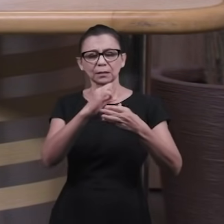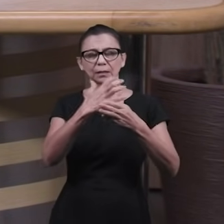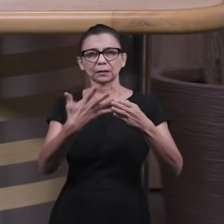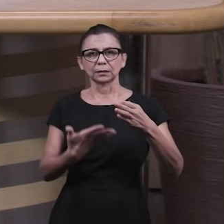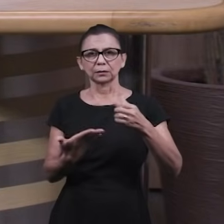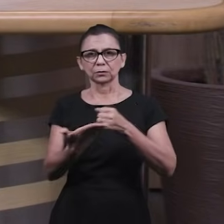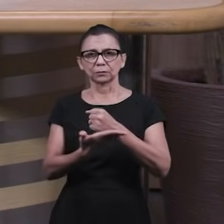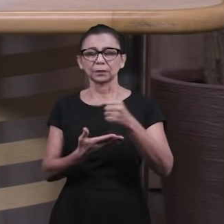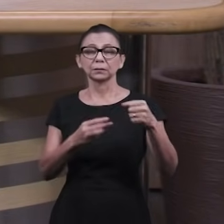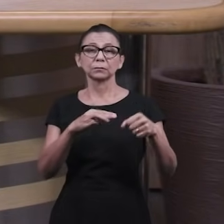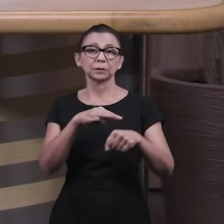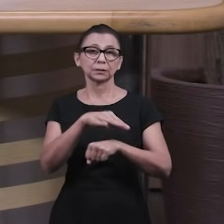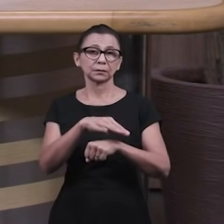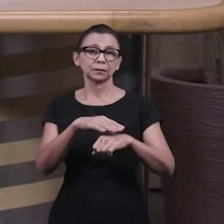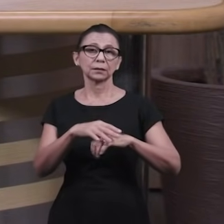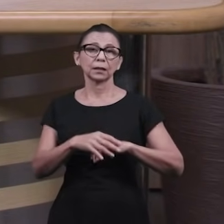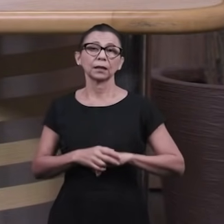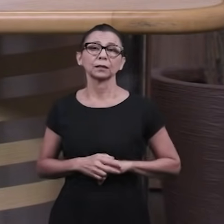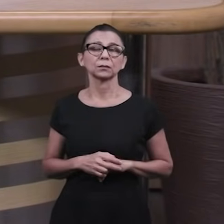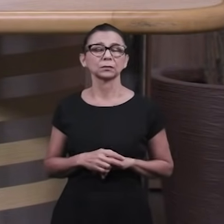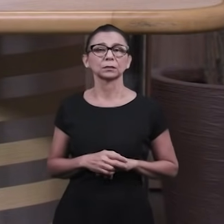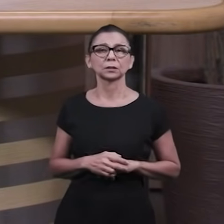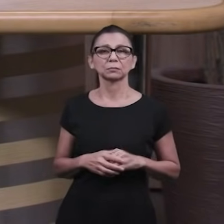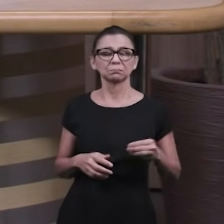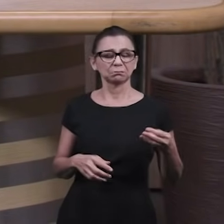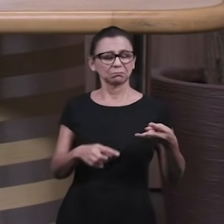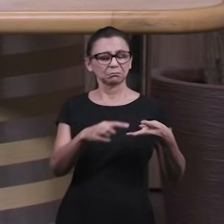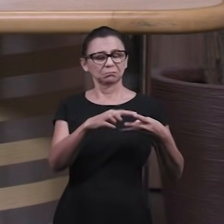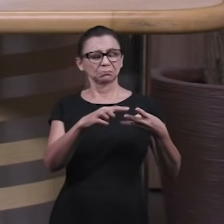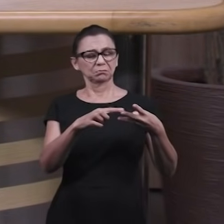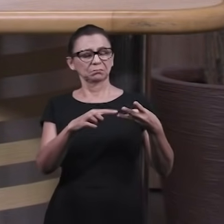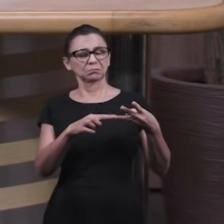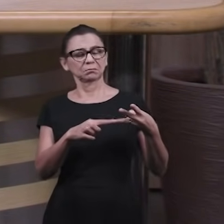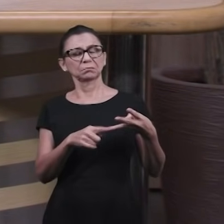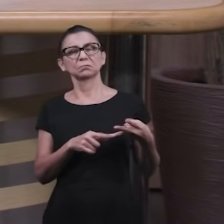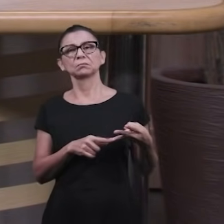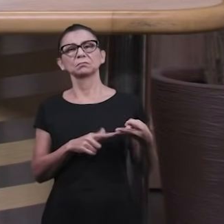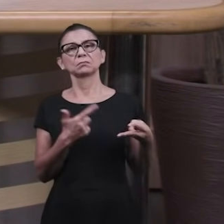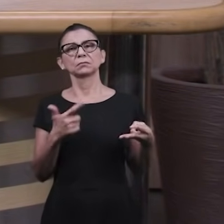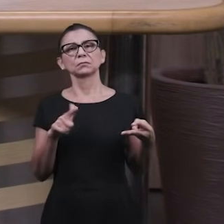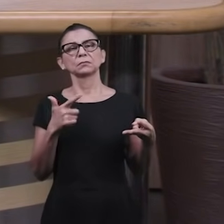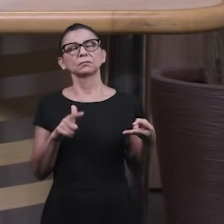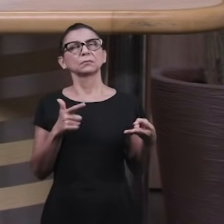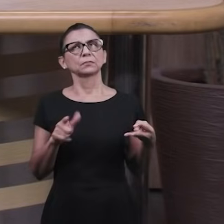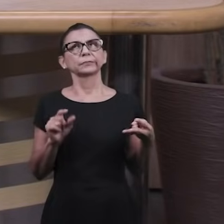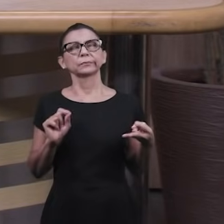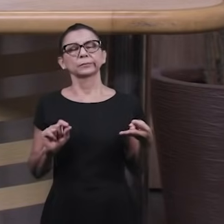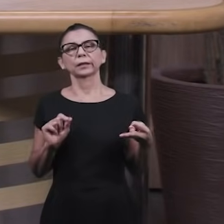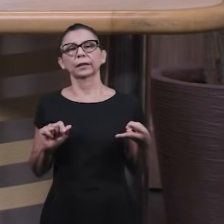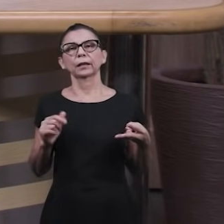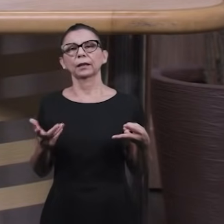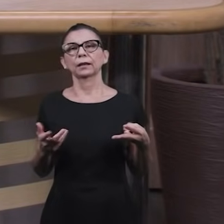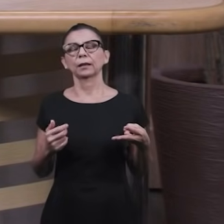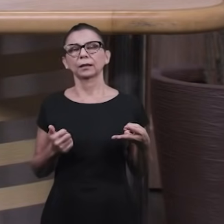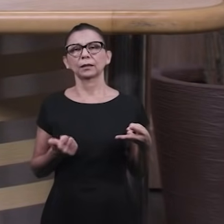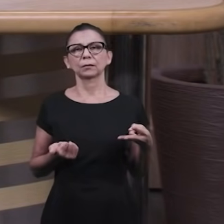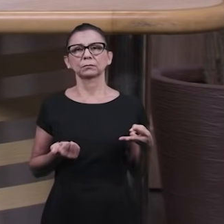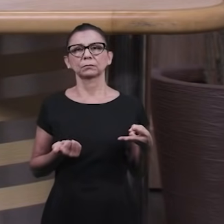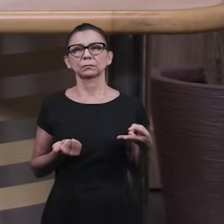do ministério, em nenhuma delas existe uma